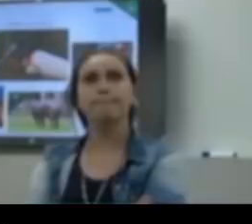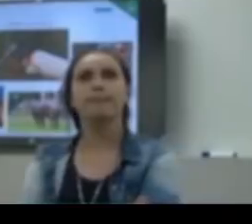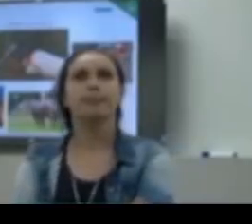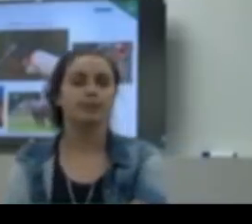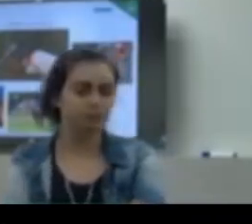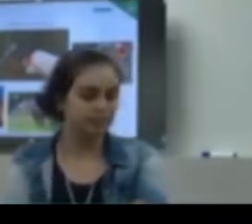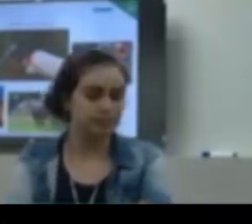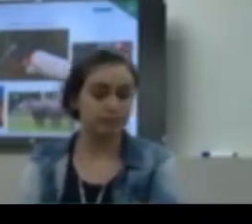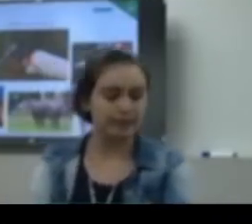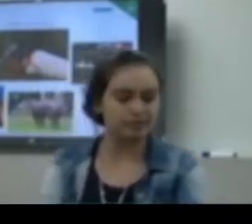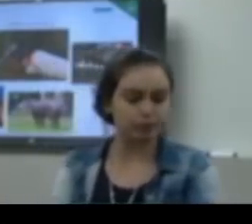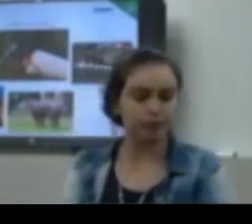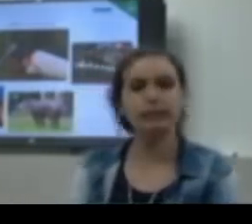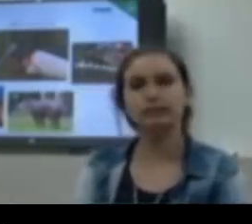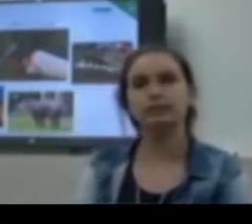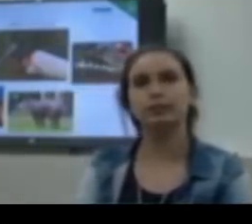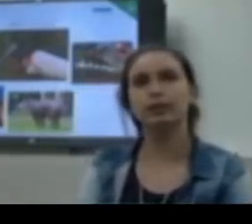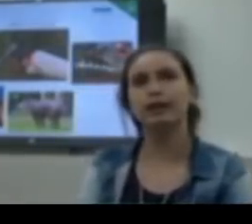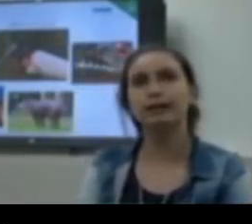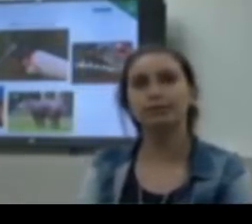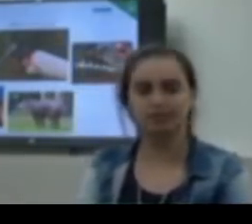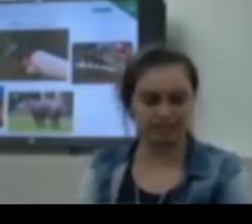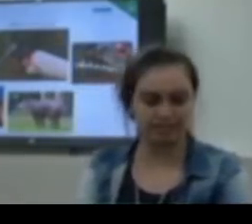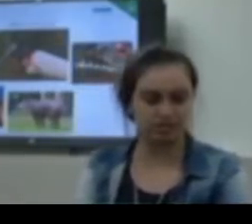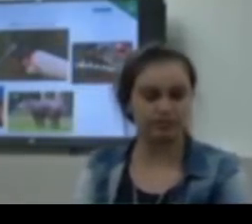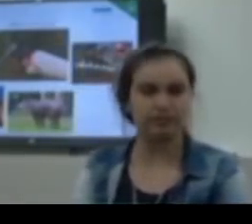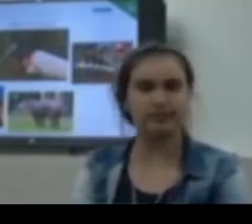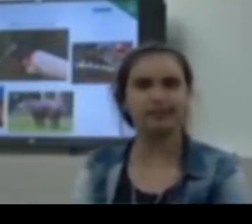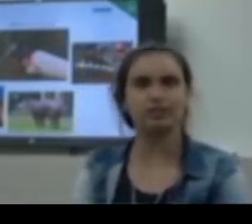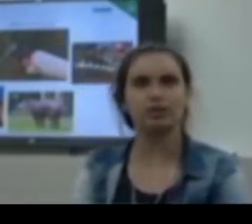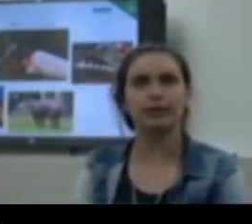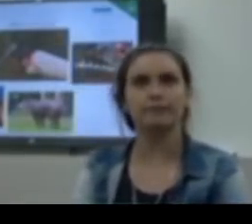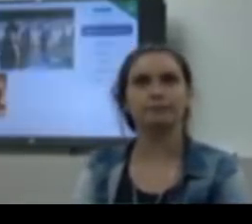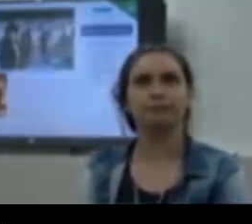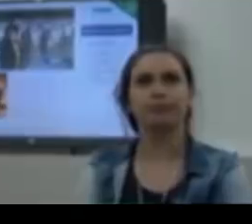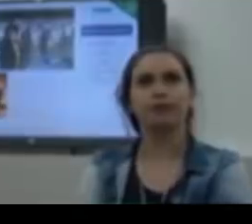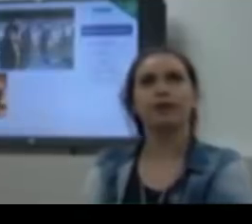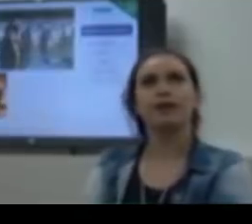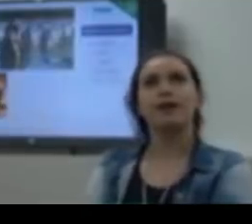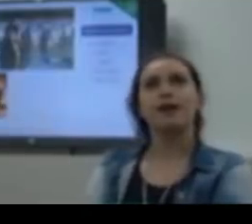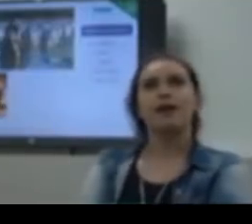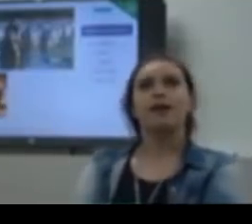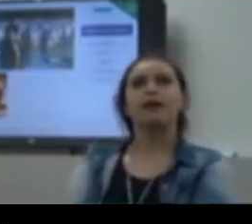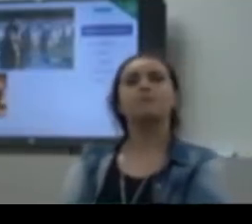também, tá? Então, mas são animais muito bonitos, é muito legal de ver essa região aí.